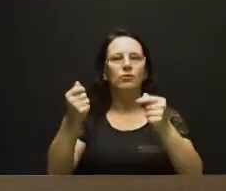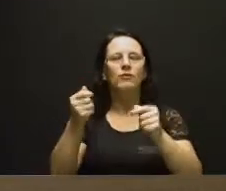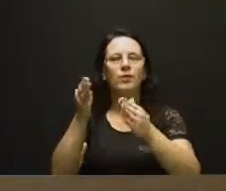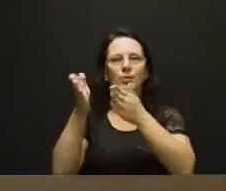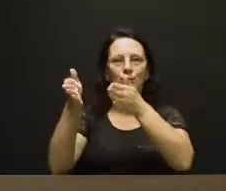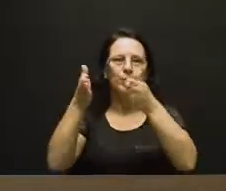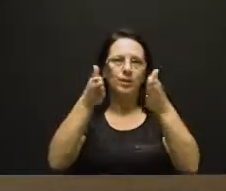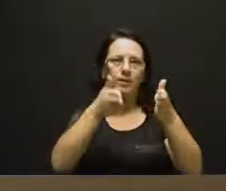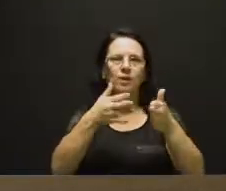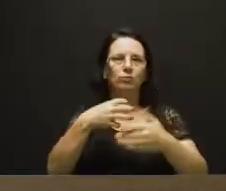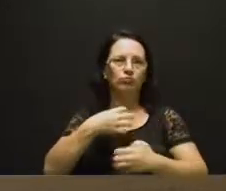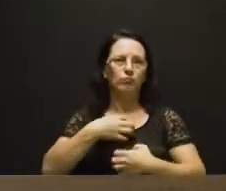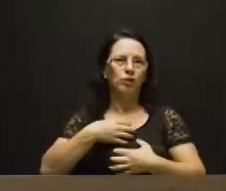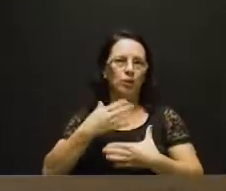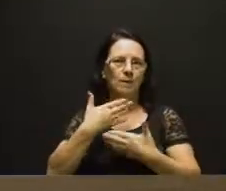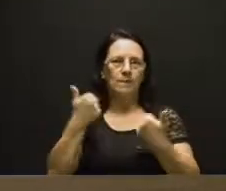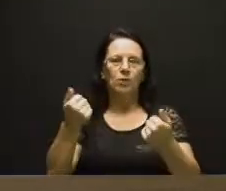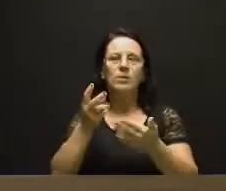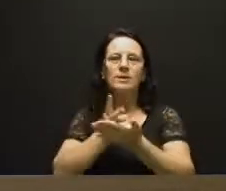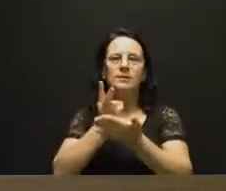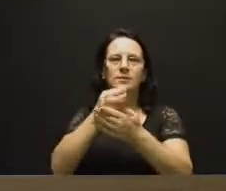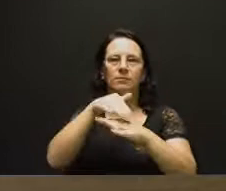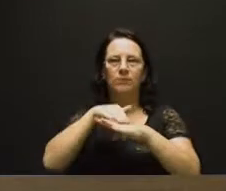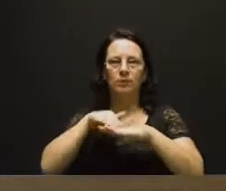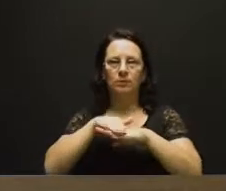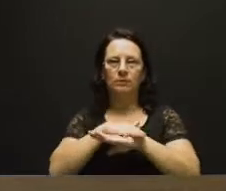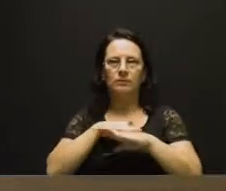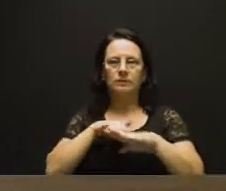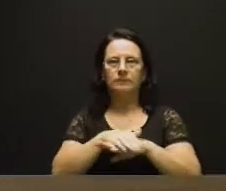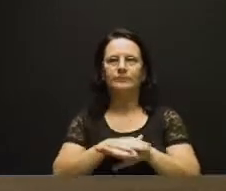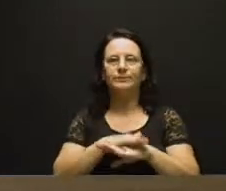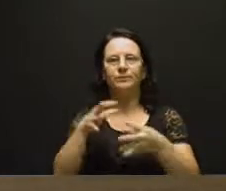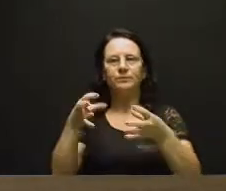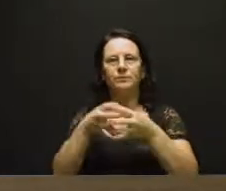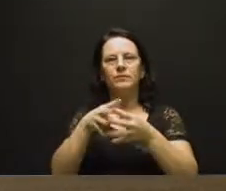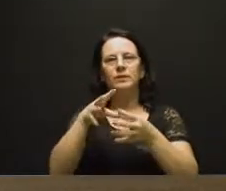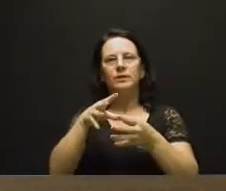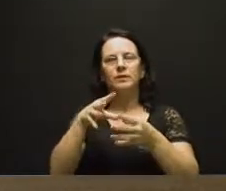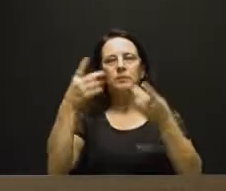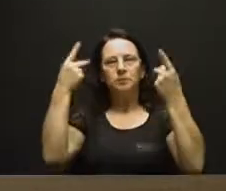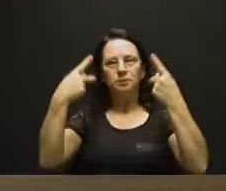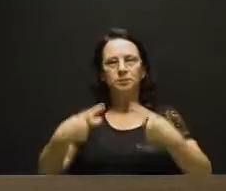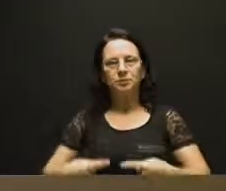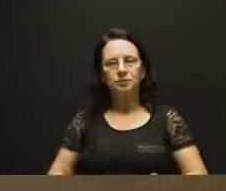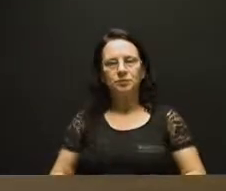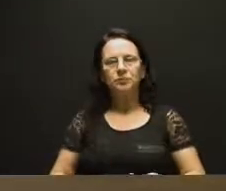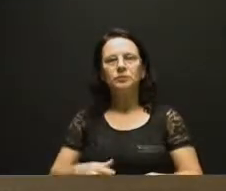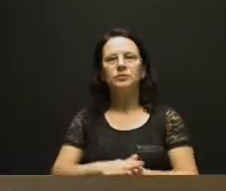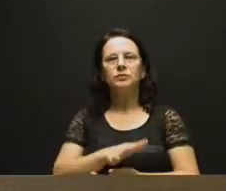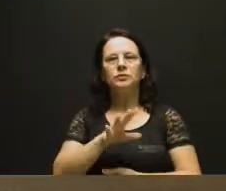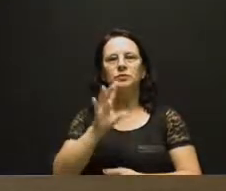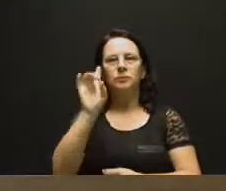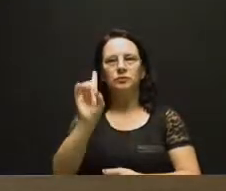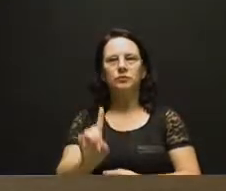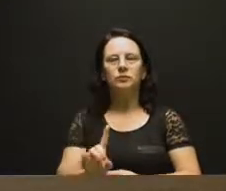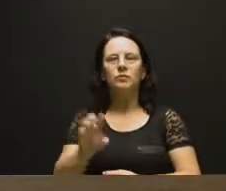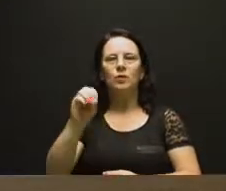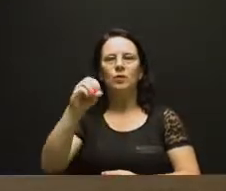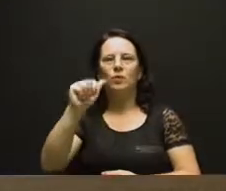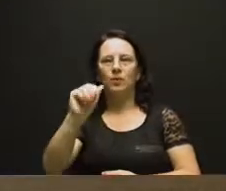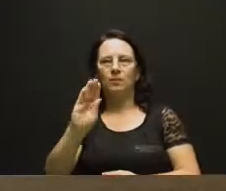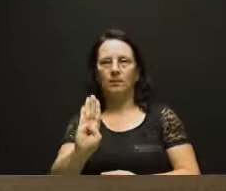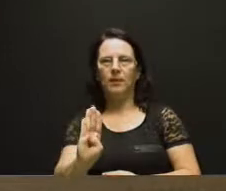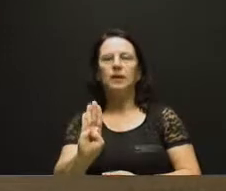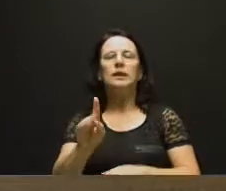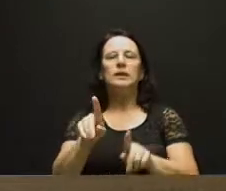forma nessa sempre o diálogo ea comissão de direitos humanos e comissão direitos das pessoas com deficiência da oab também